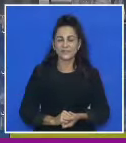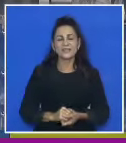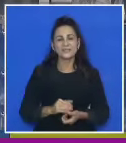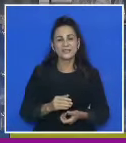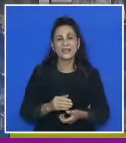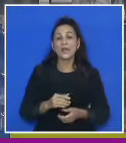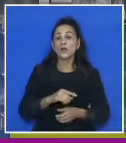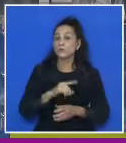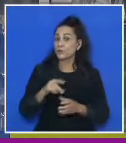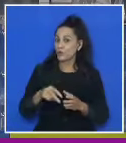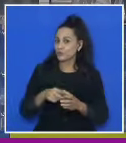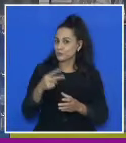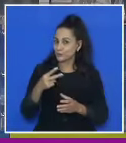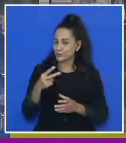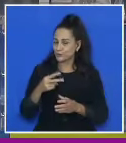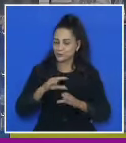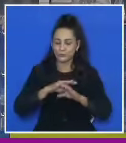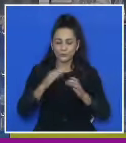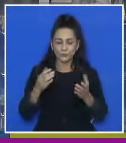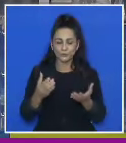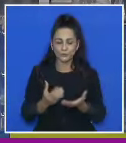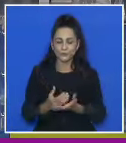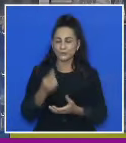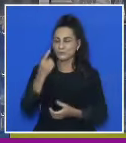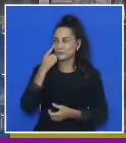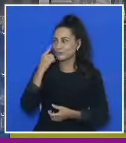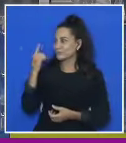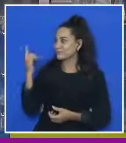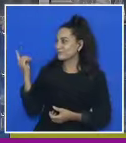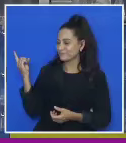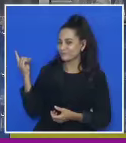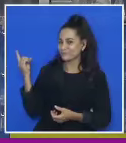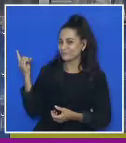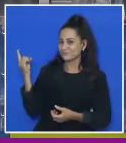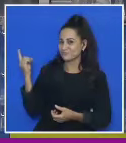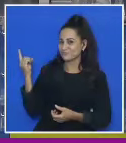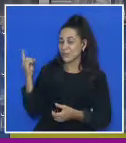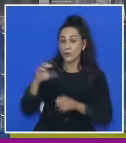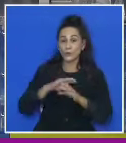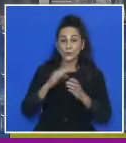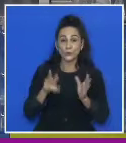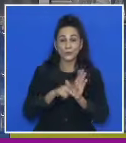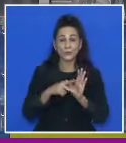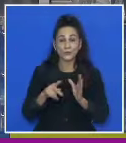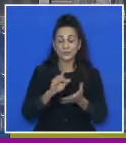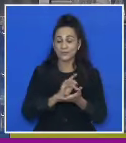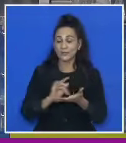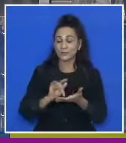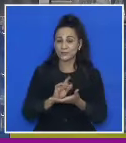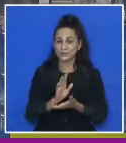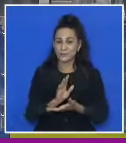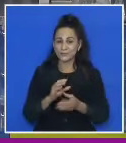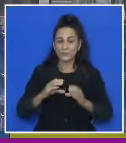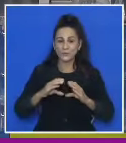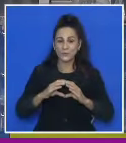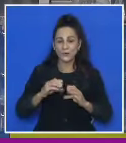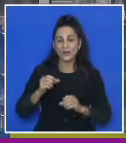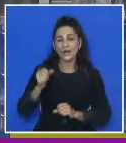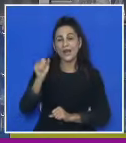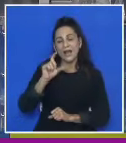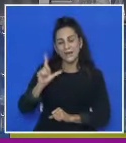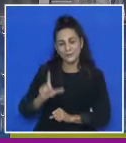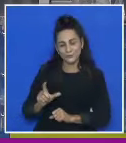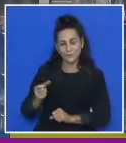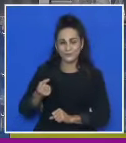E vamos então ao nosso segundo globo. Globo da Loto Fácil. E já temos a primeira bola. Bola azul,